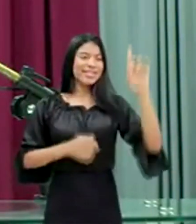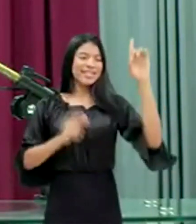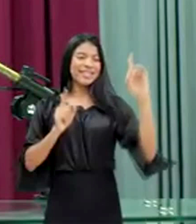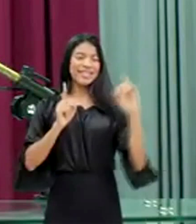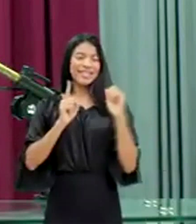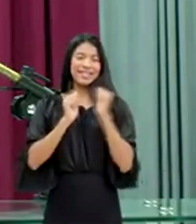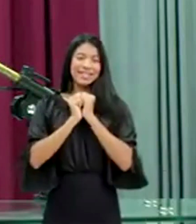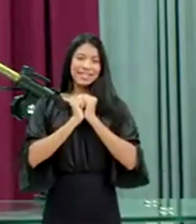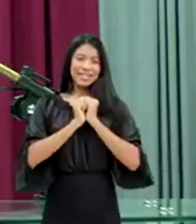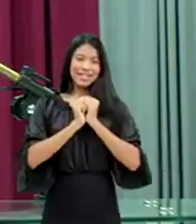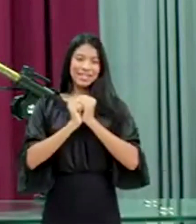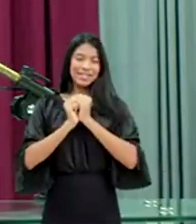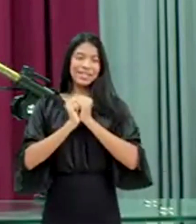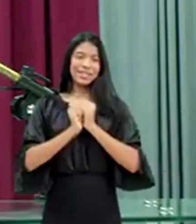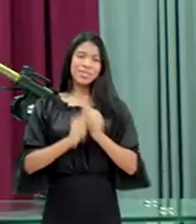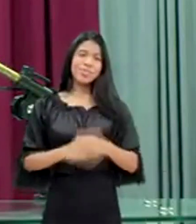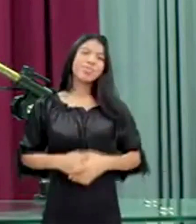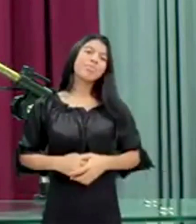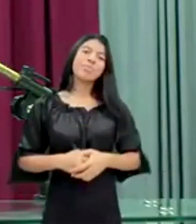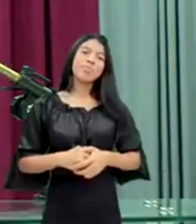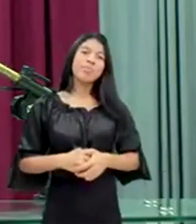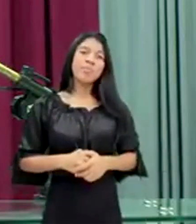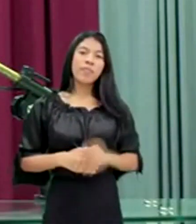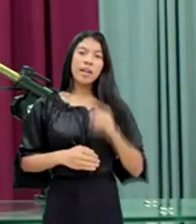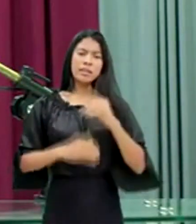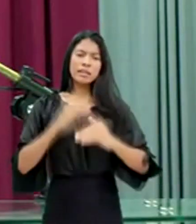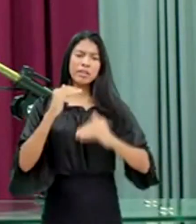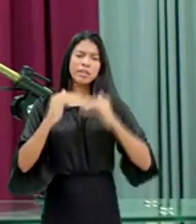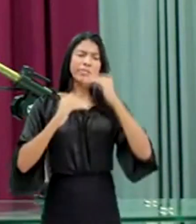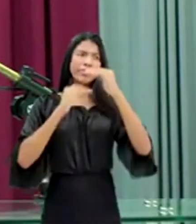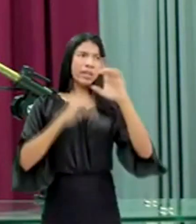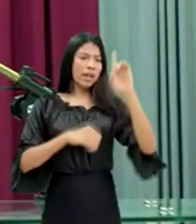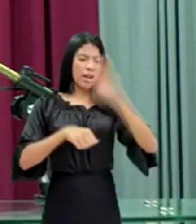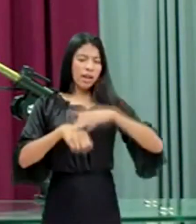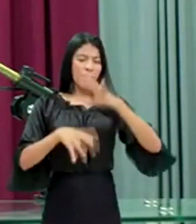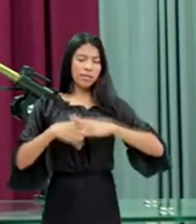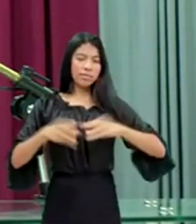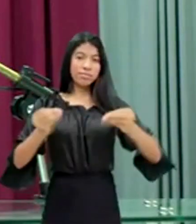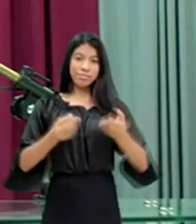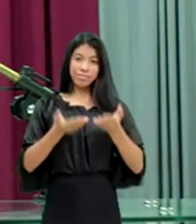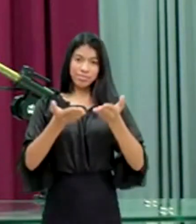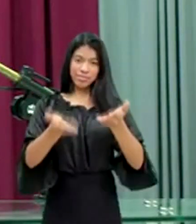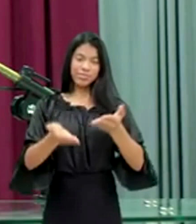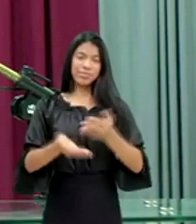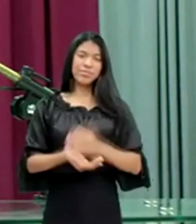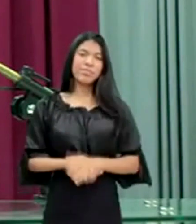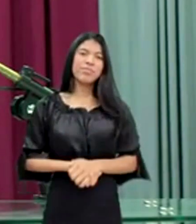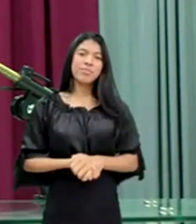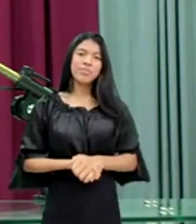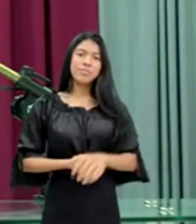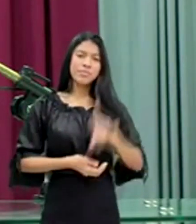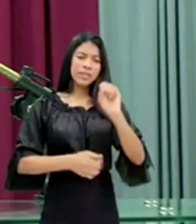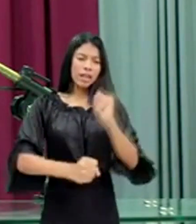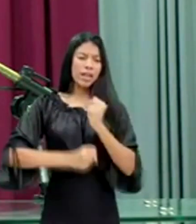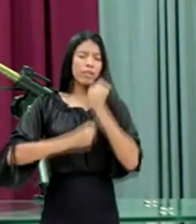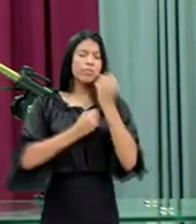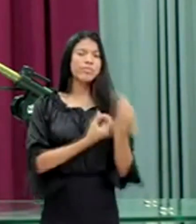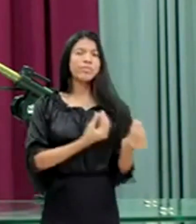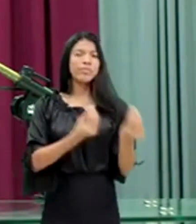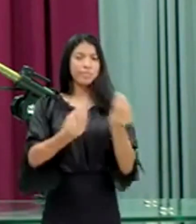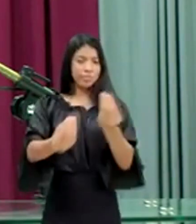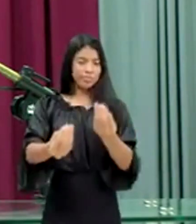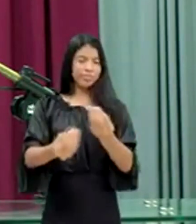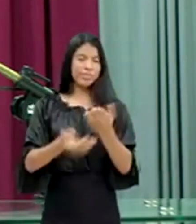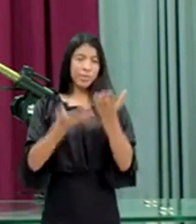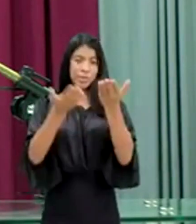conosco. Ele te fará prosperar, Ele te curará, Ele te levantará, Ele te fortalecerá,